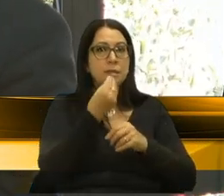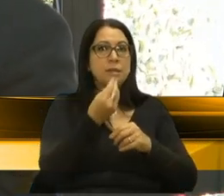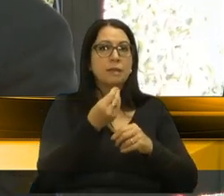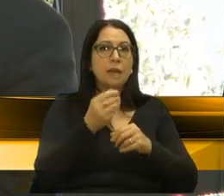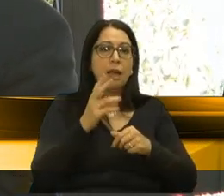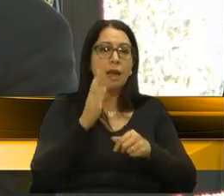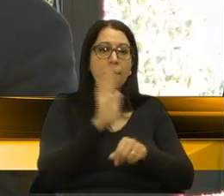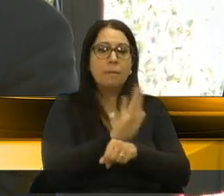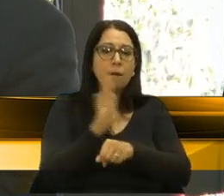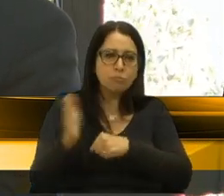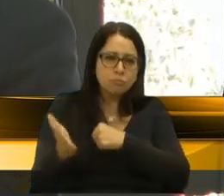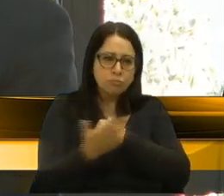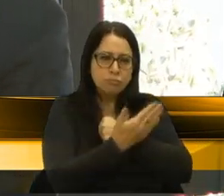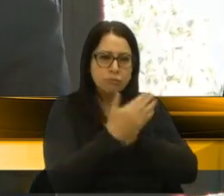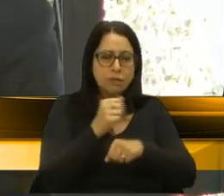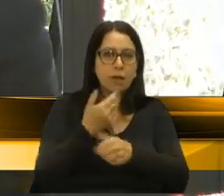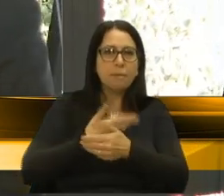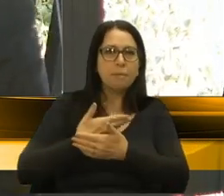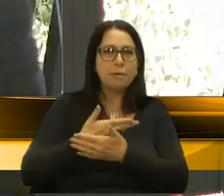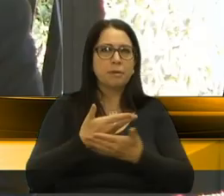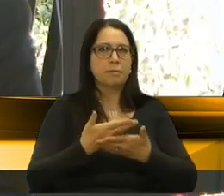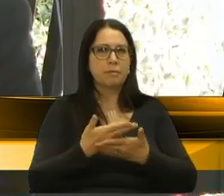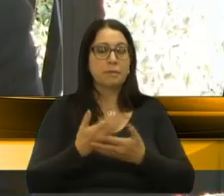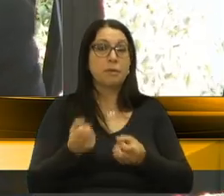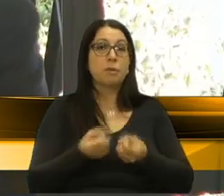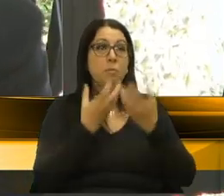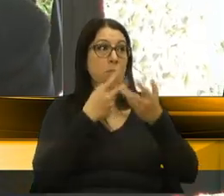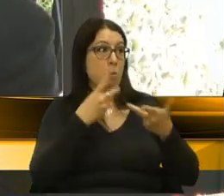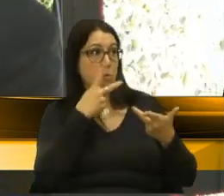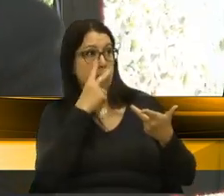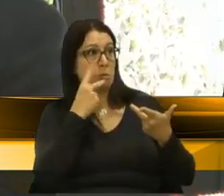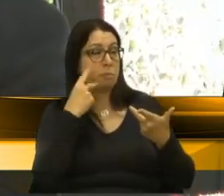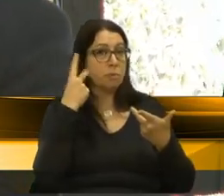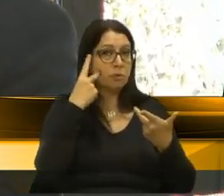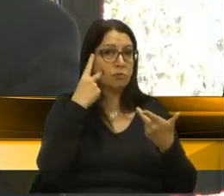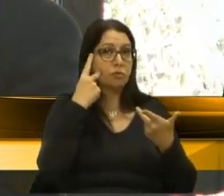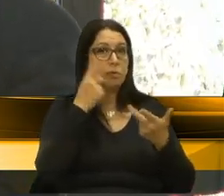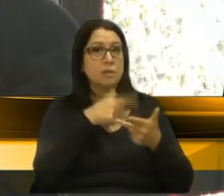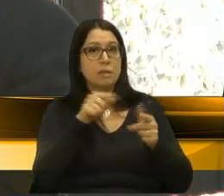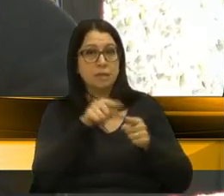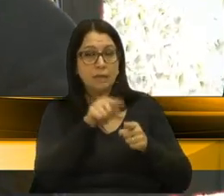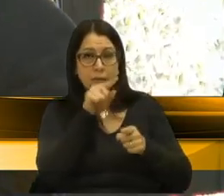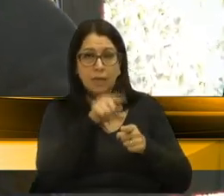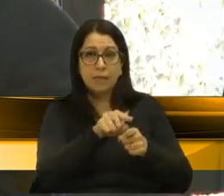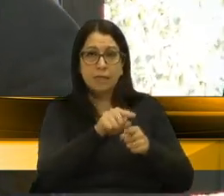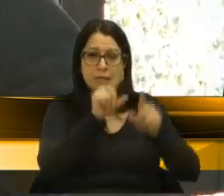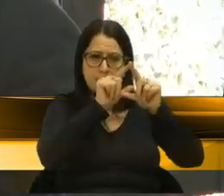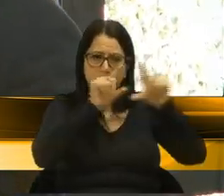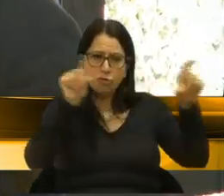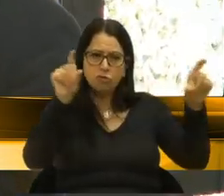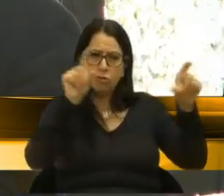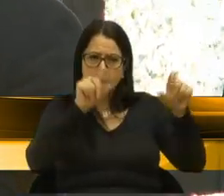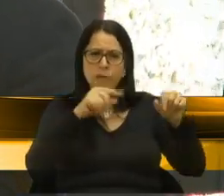aliados, bomba no meio político, tiro no pé. Essas eram as manchetes e